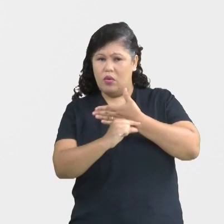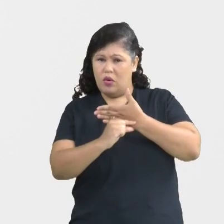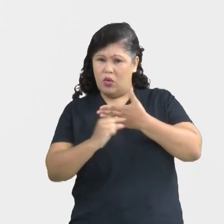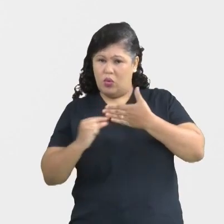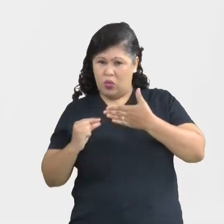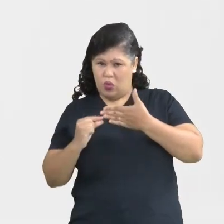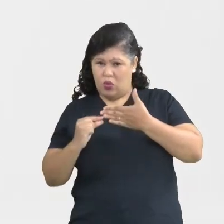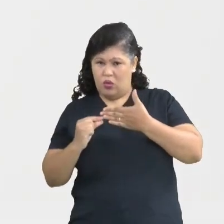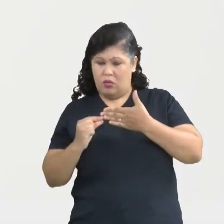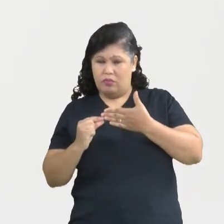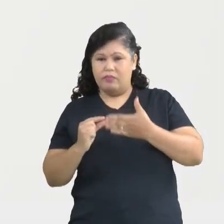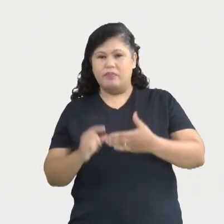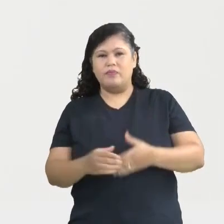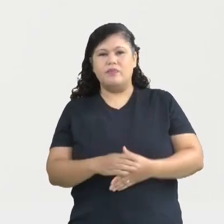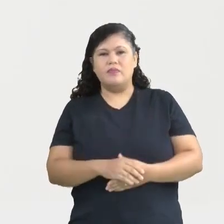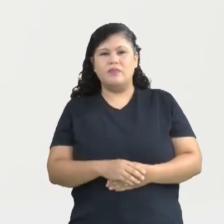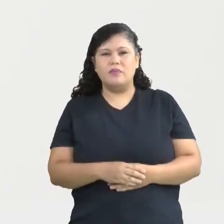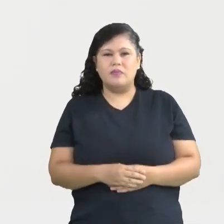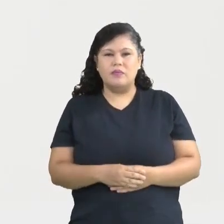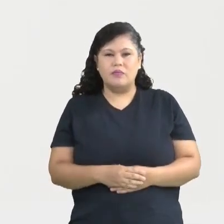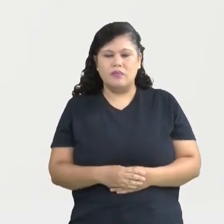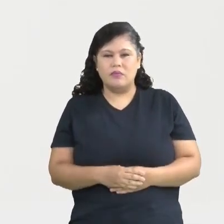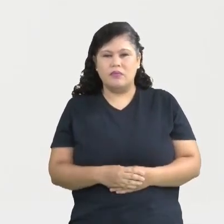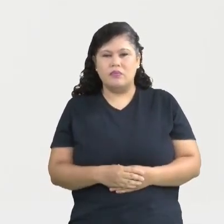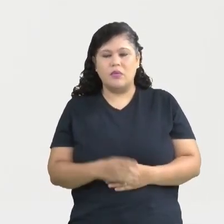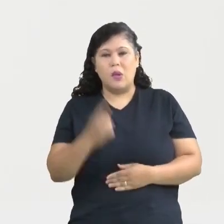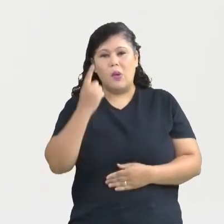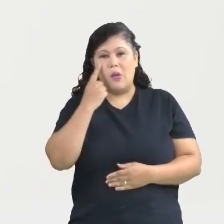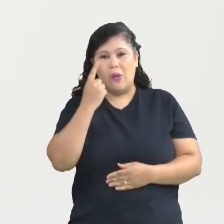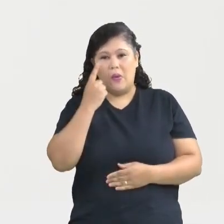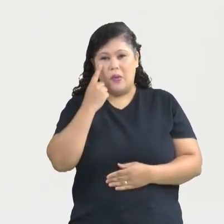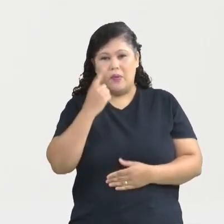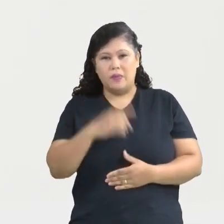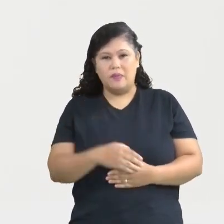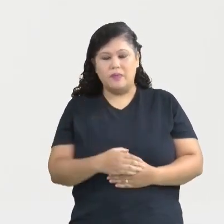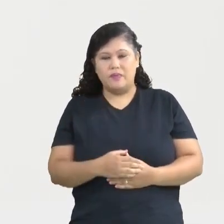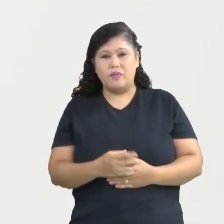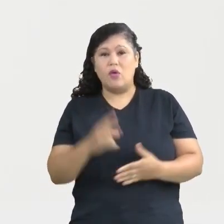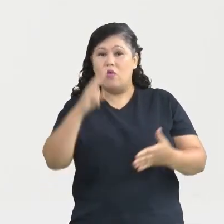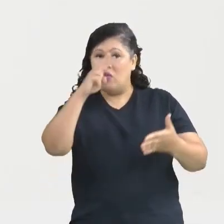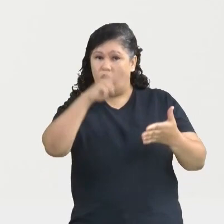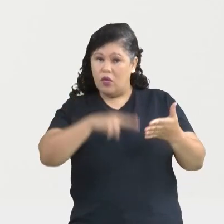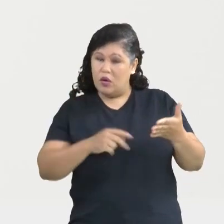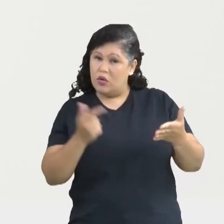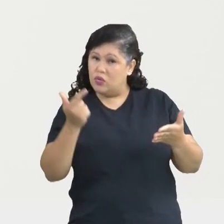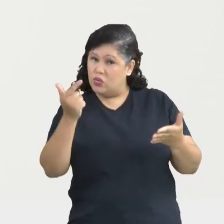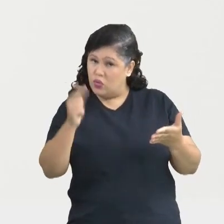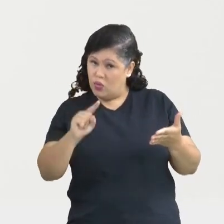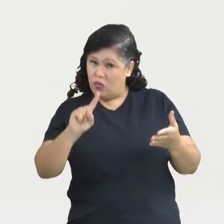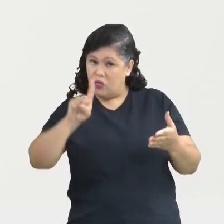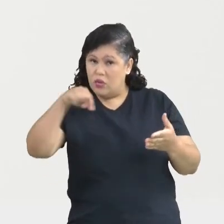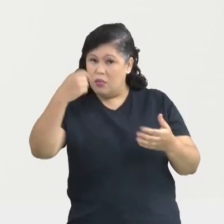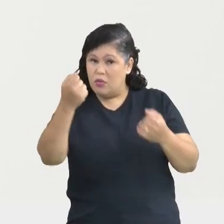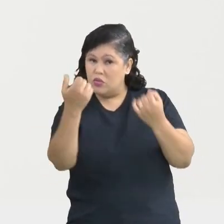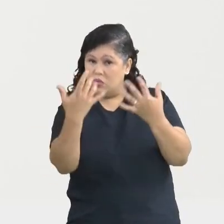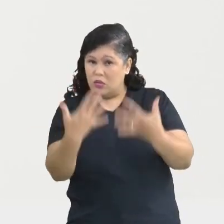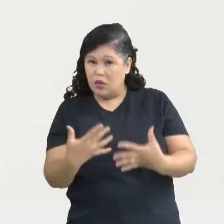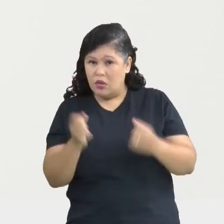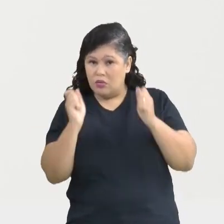seu caderno. Olha só, vou ler para vocês e depois eu vou explicar,